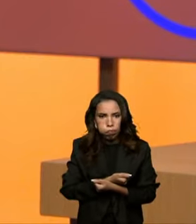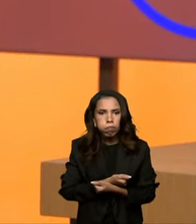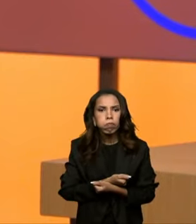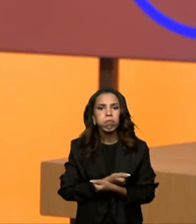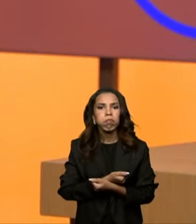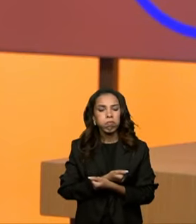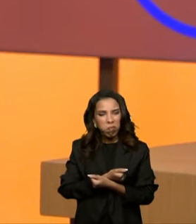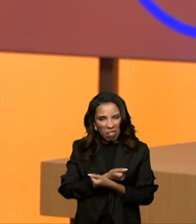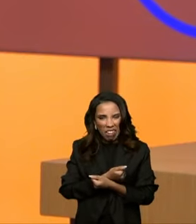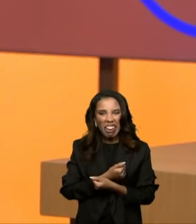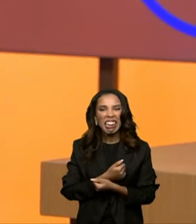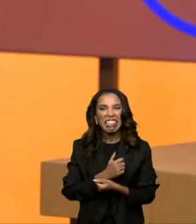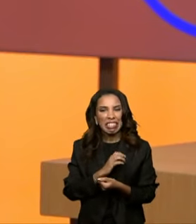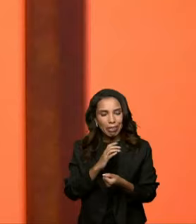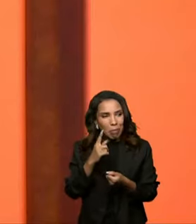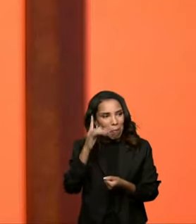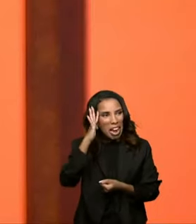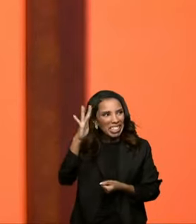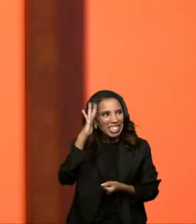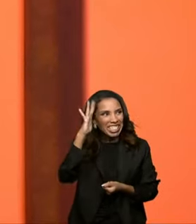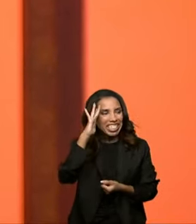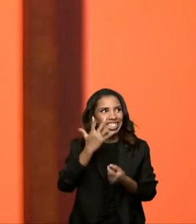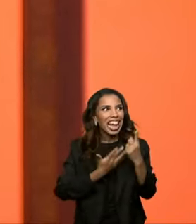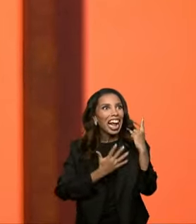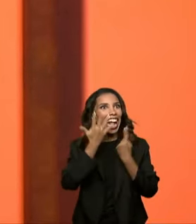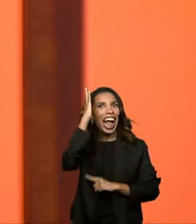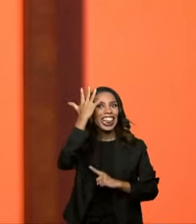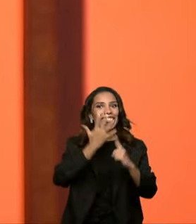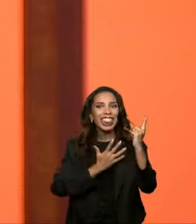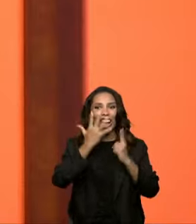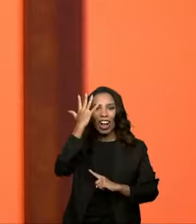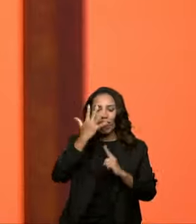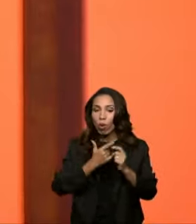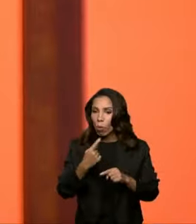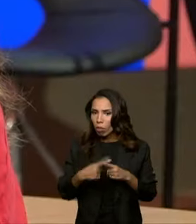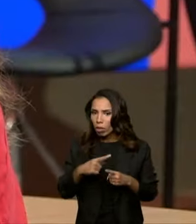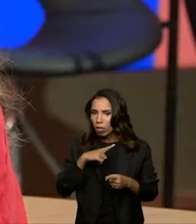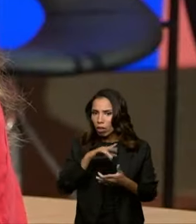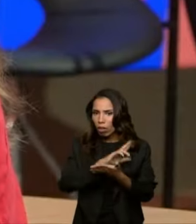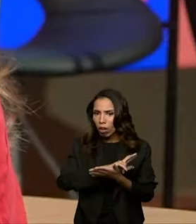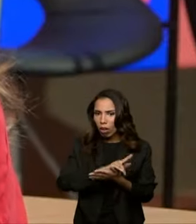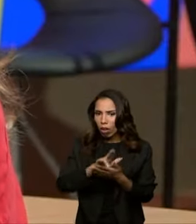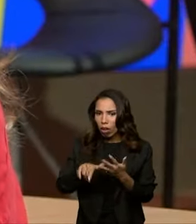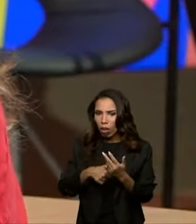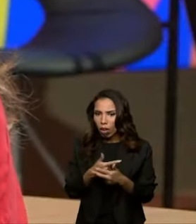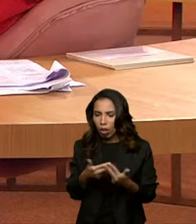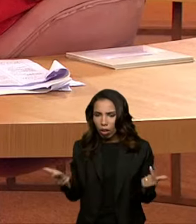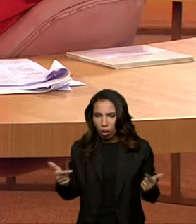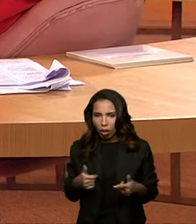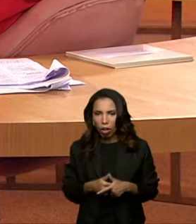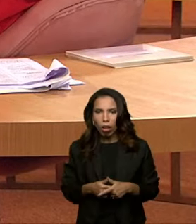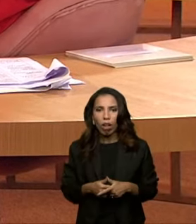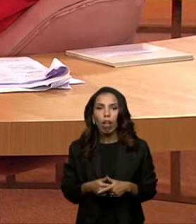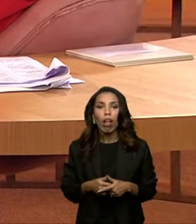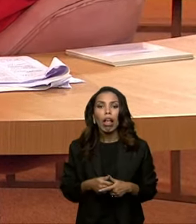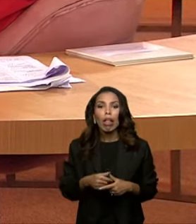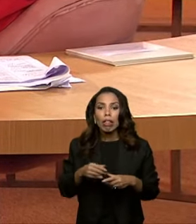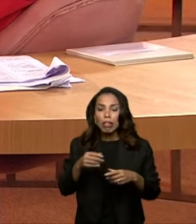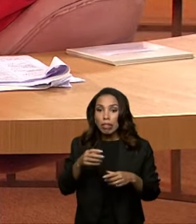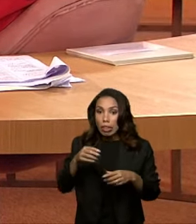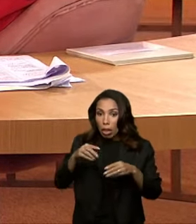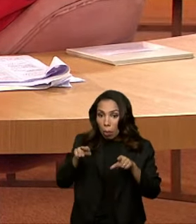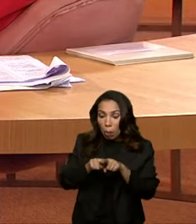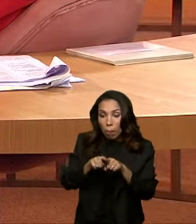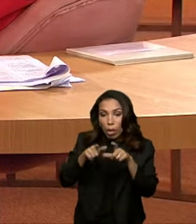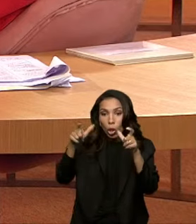carnaval em Cabo Verde deve ser maravilhoso. Não, e é bem bacana, hein? Porque tem para todos os gostos, né? Tem o carnaval de desfile. Poder fazer isso com a terra da avó. Da avó, é. Para mim